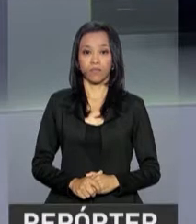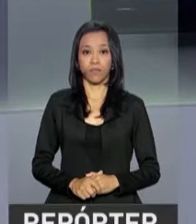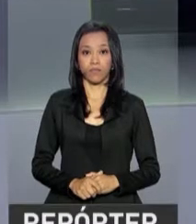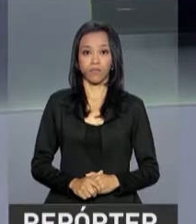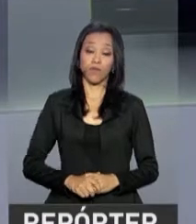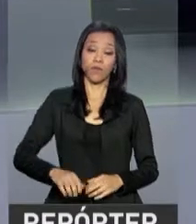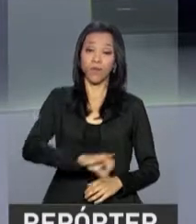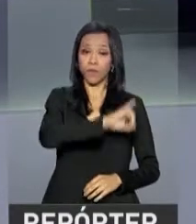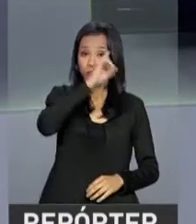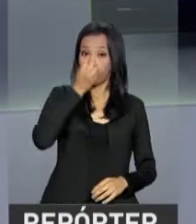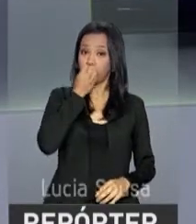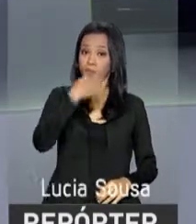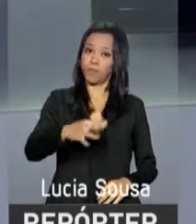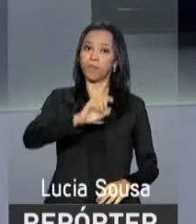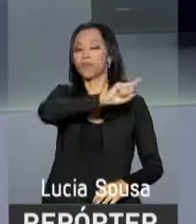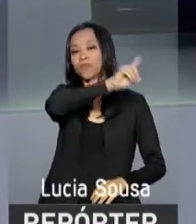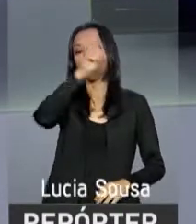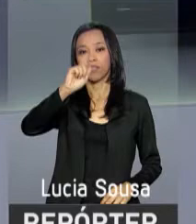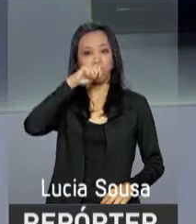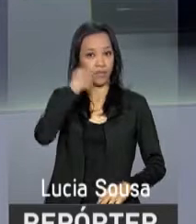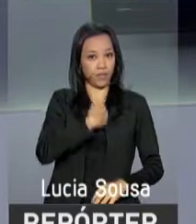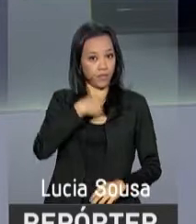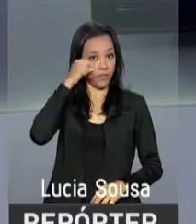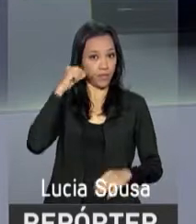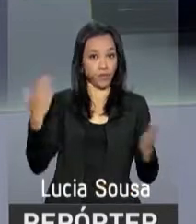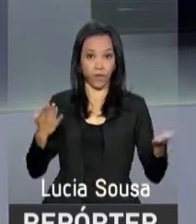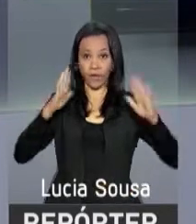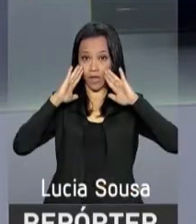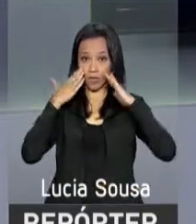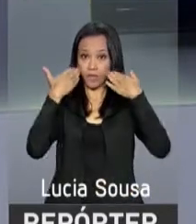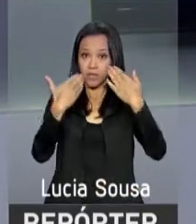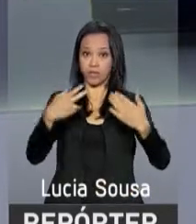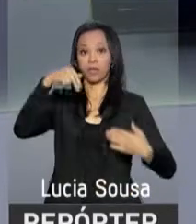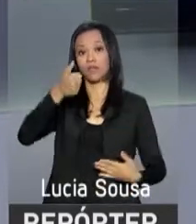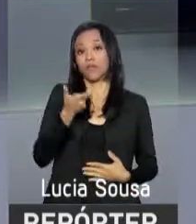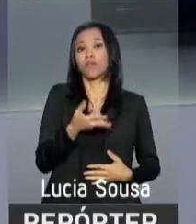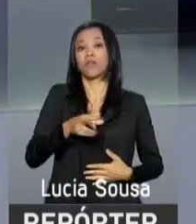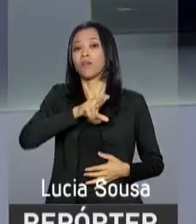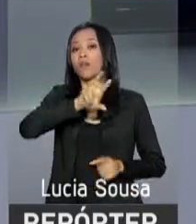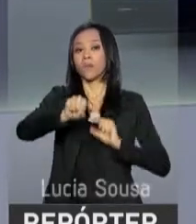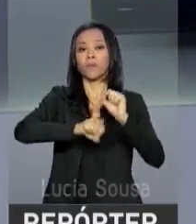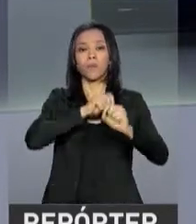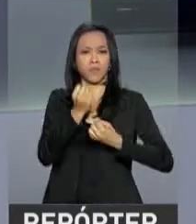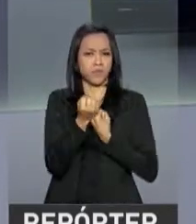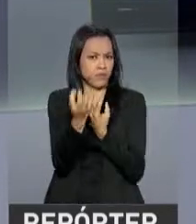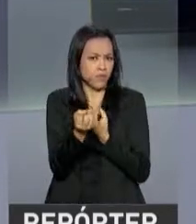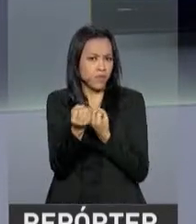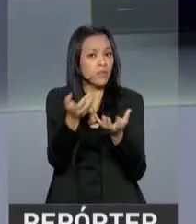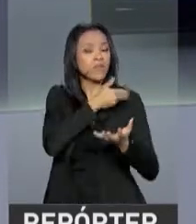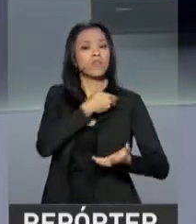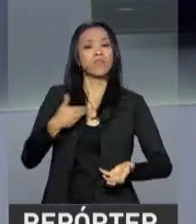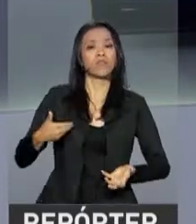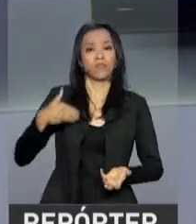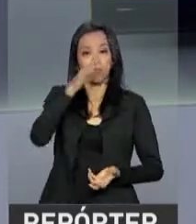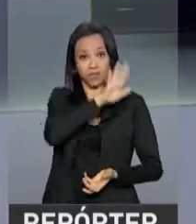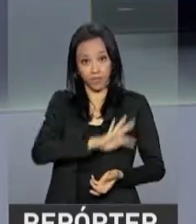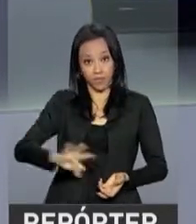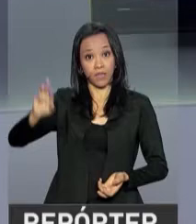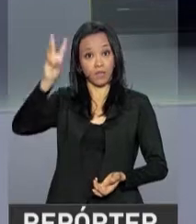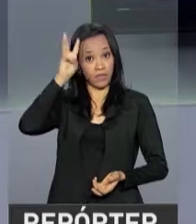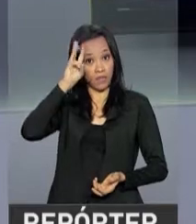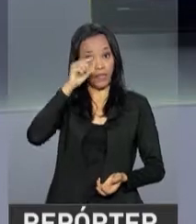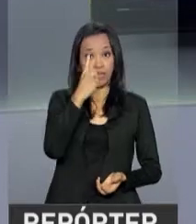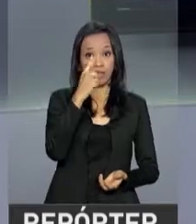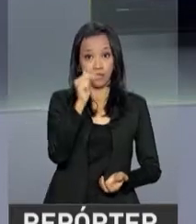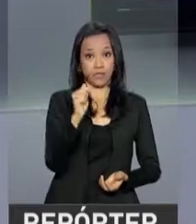olá bom dia eu sou thaíssa dias estamos no ar com o repórter nbr as notícias do governo federal desta terça feira